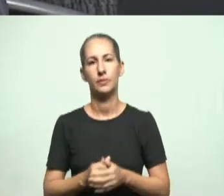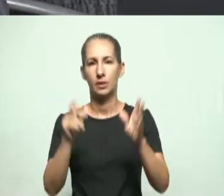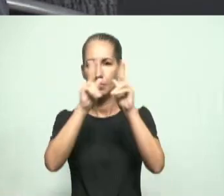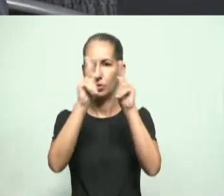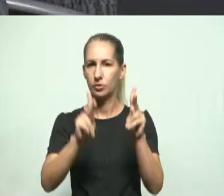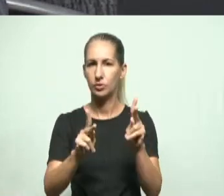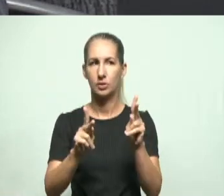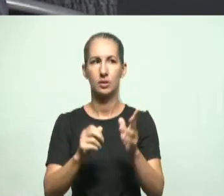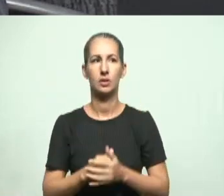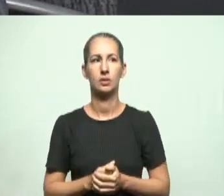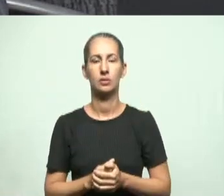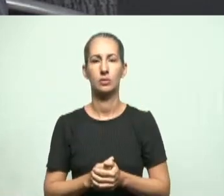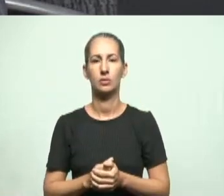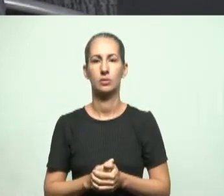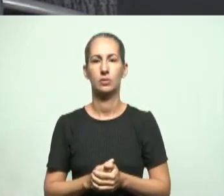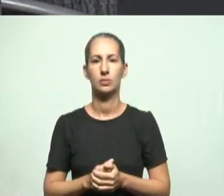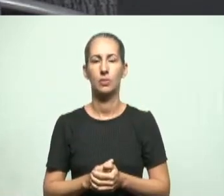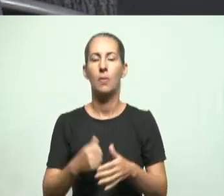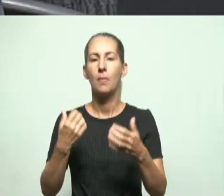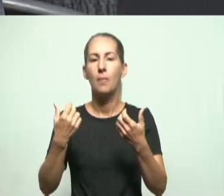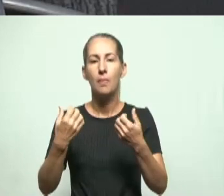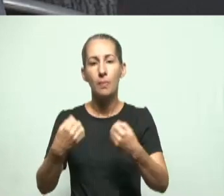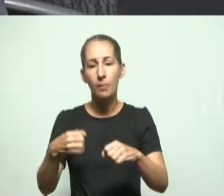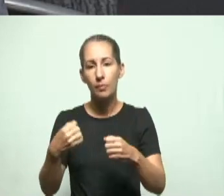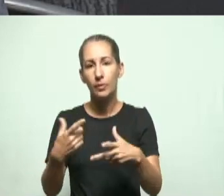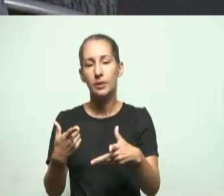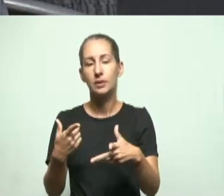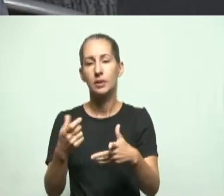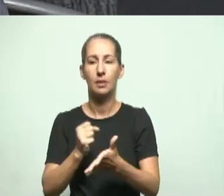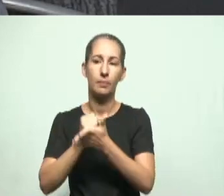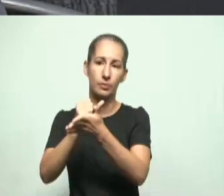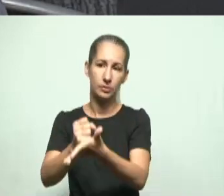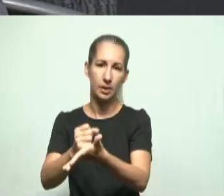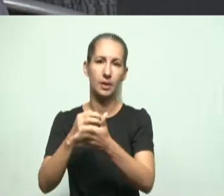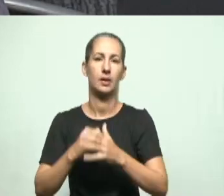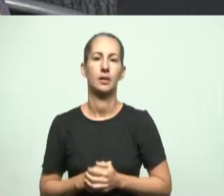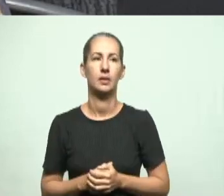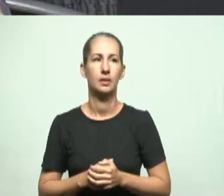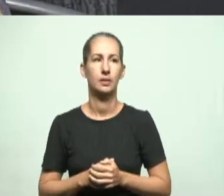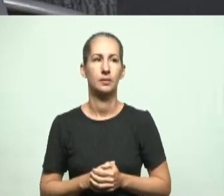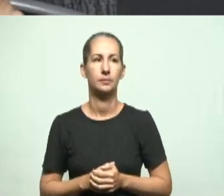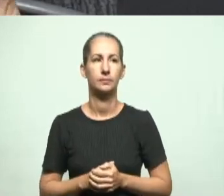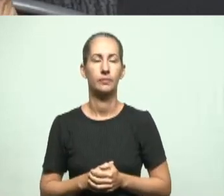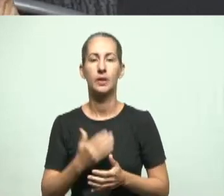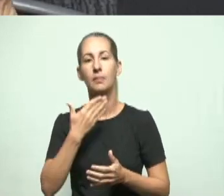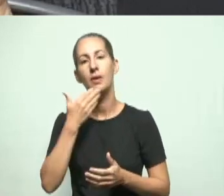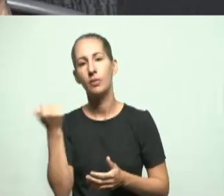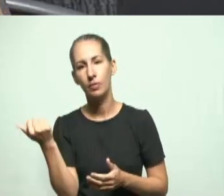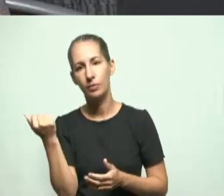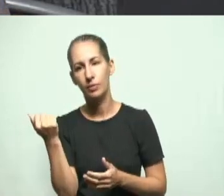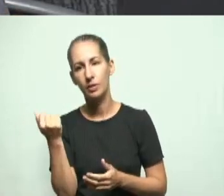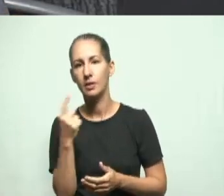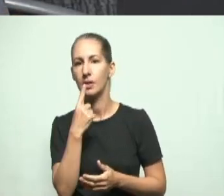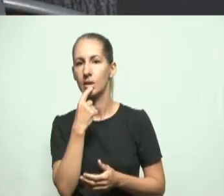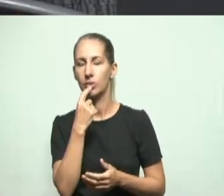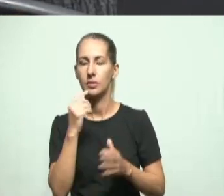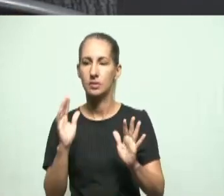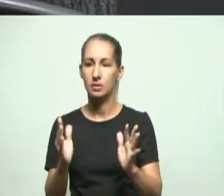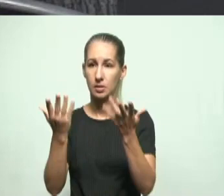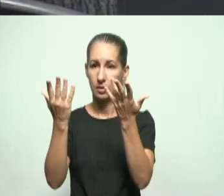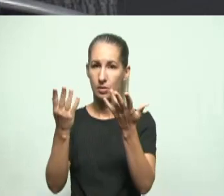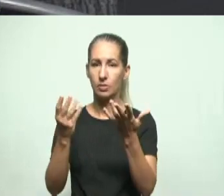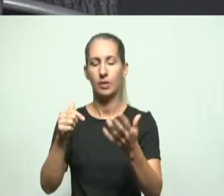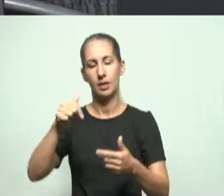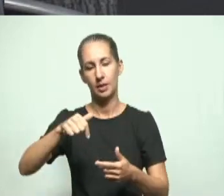Robson Carvalho já vem somar, porque tudo que for feito em prol de melhorar a doação de sangue